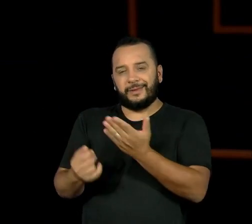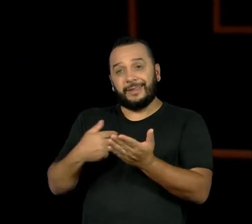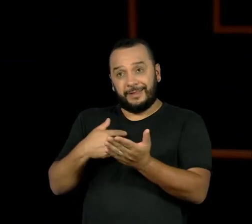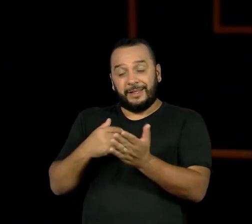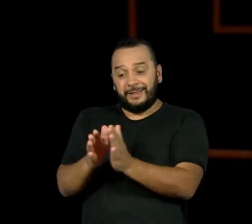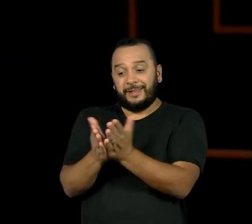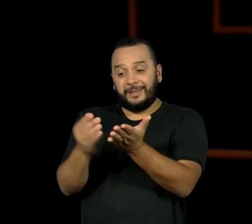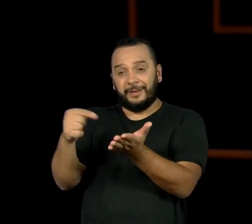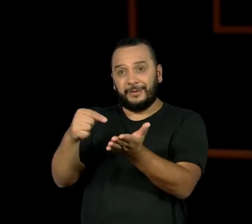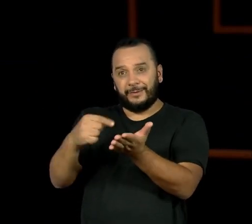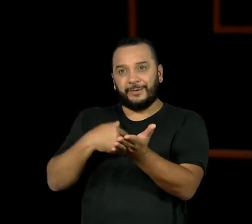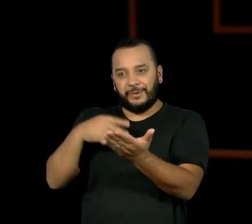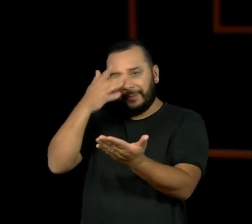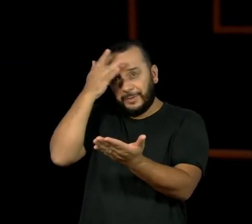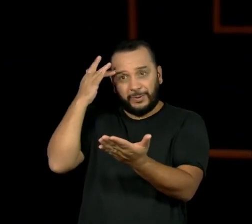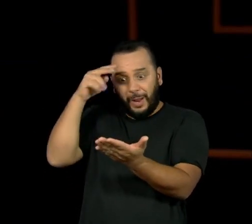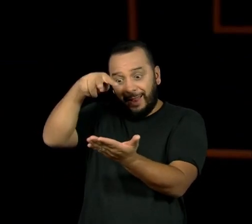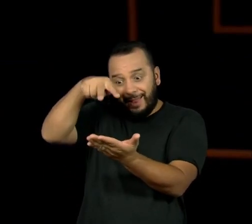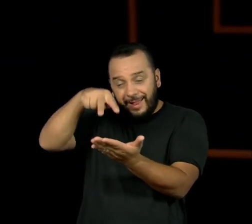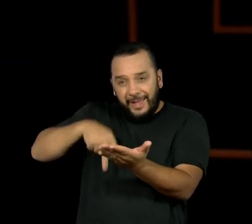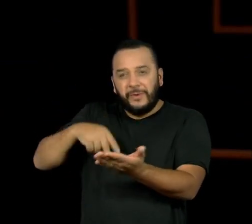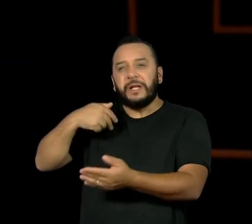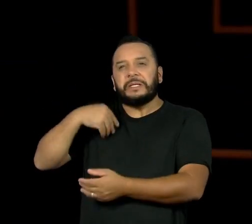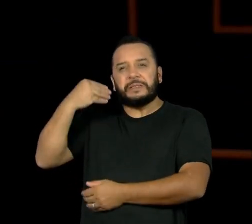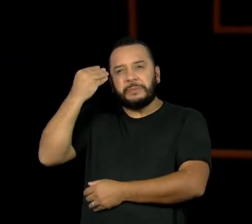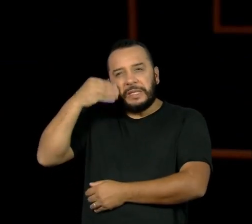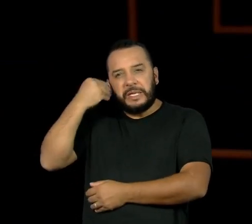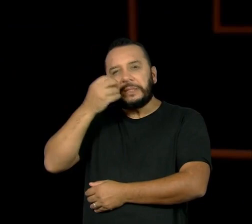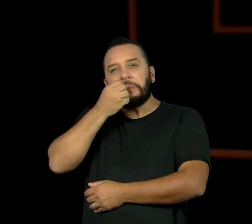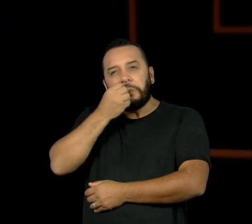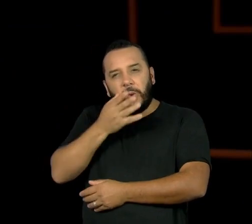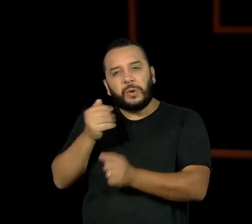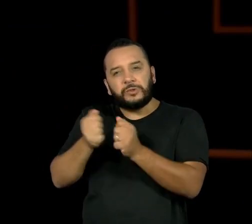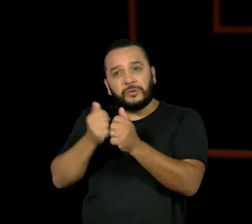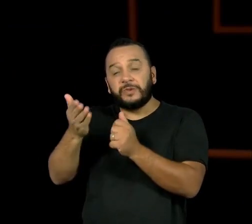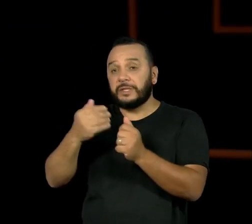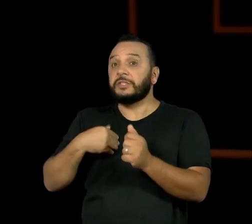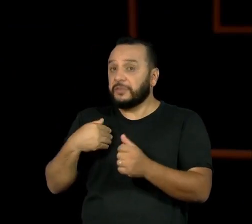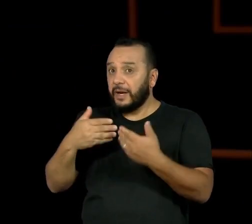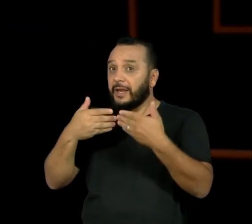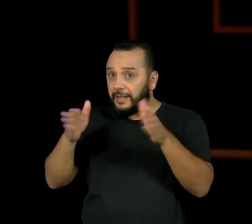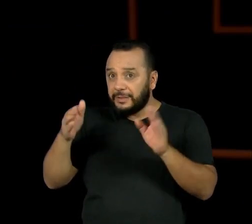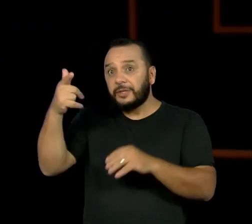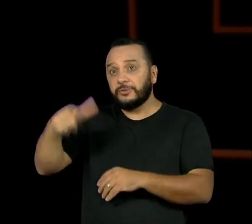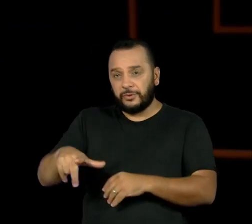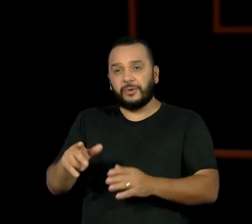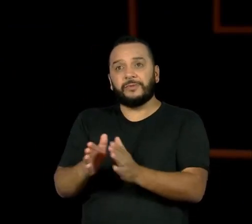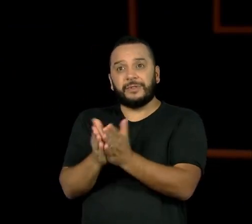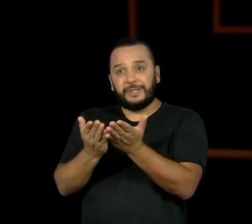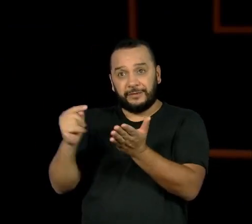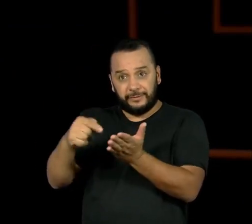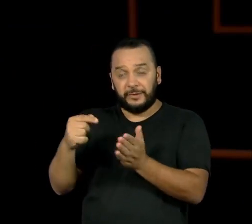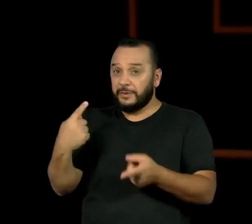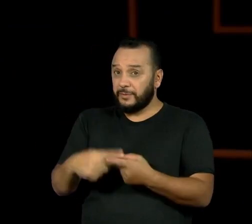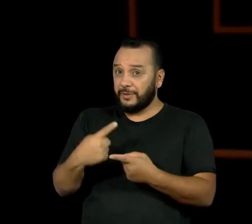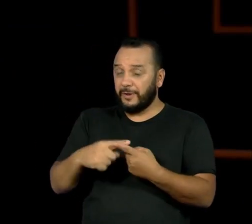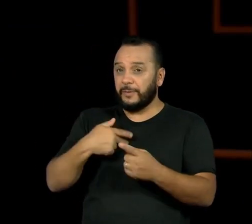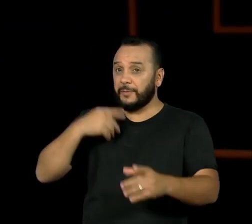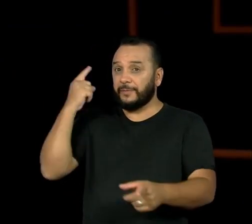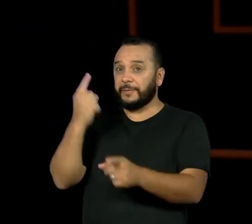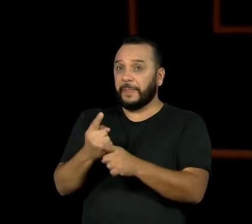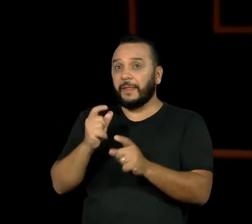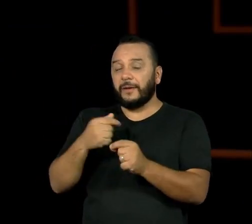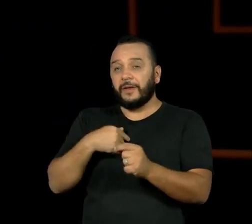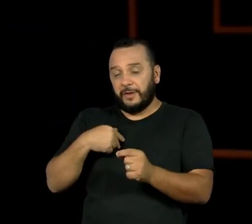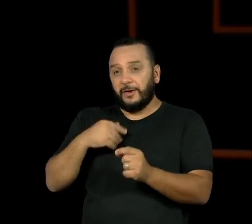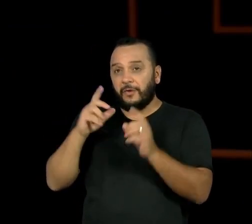relançar esse livro daqui a pouco. Agora ele já voltou para mim, já tem um tempo, e a gente vai relançar, porque inclusive eu achei a foto real de eu no Caminho